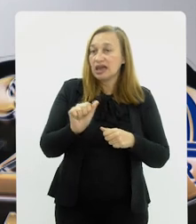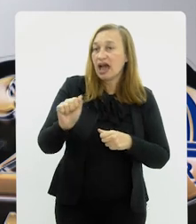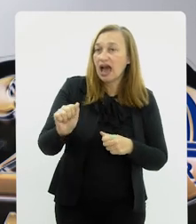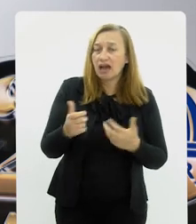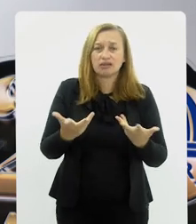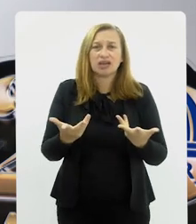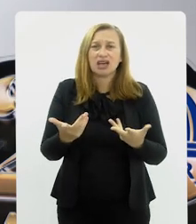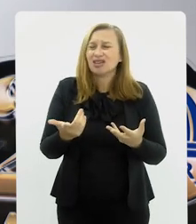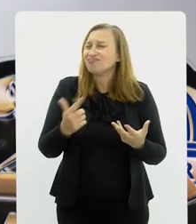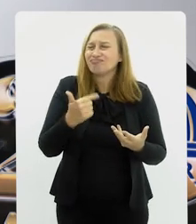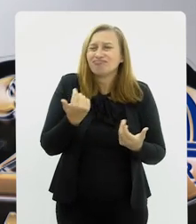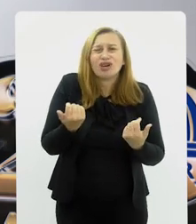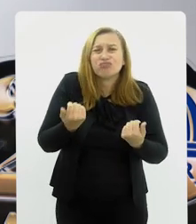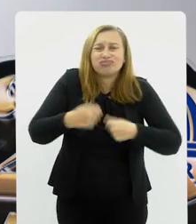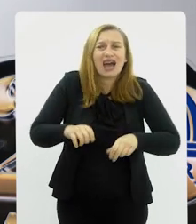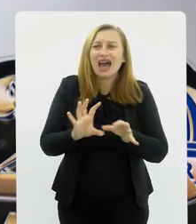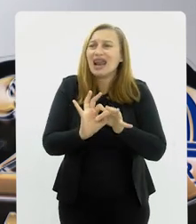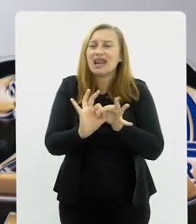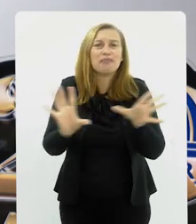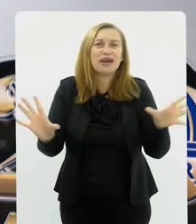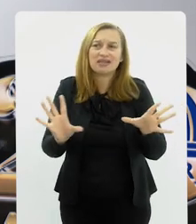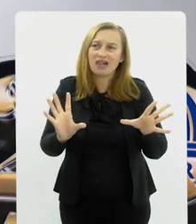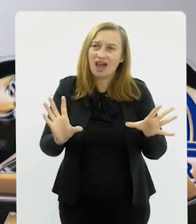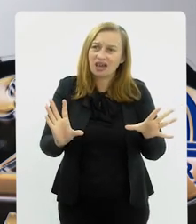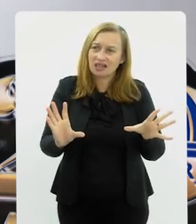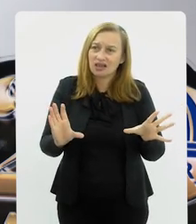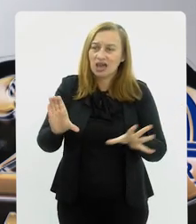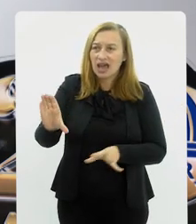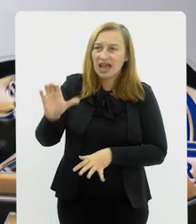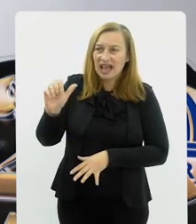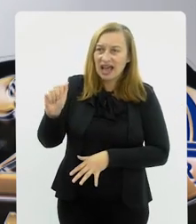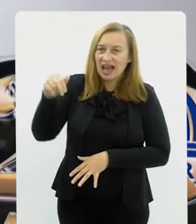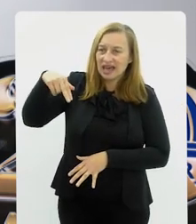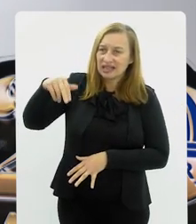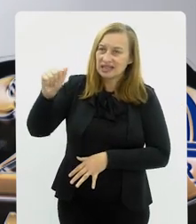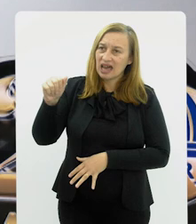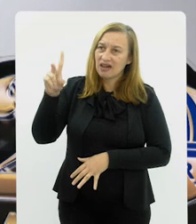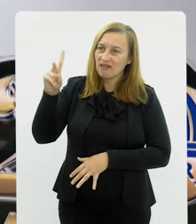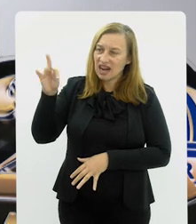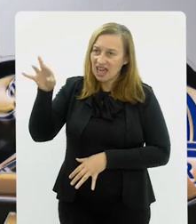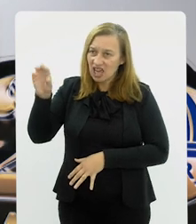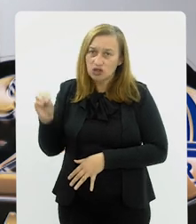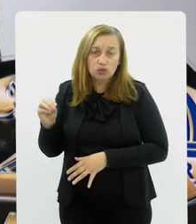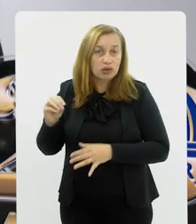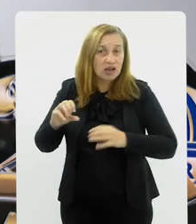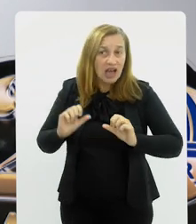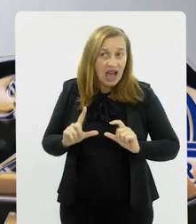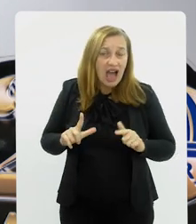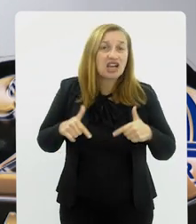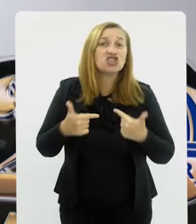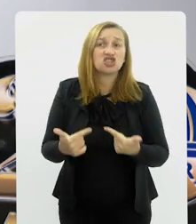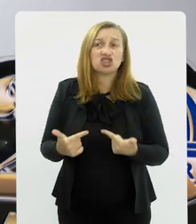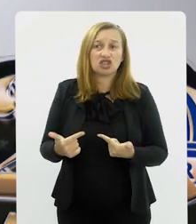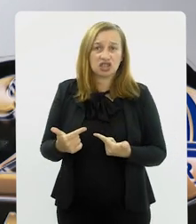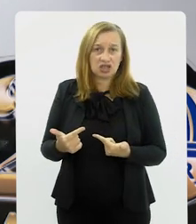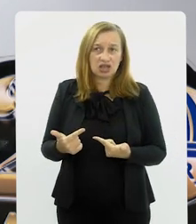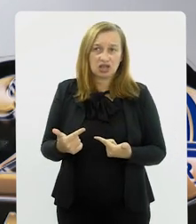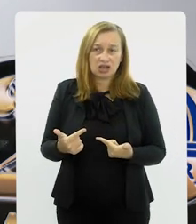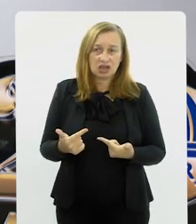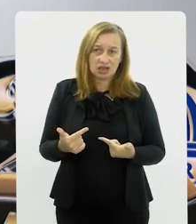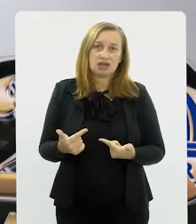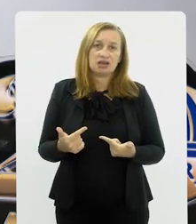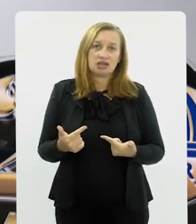deixa, não dá uma liberdade para o carnavalesco de arriscar. Porque a palavra arriscar, para quem está investindo milhões no